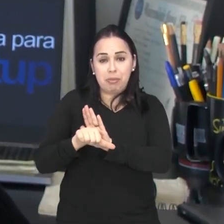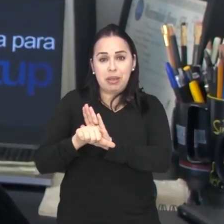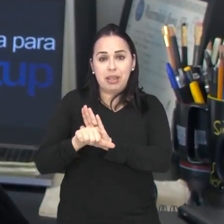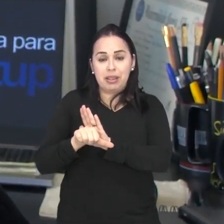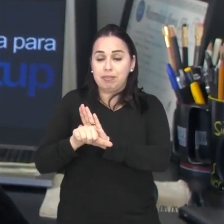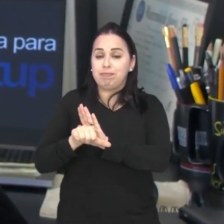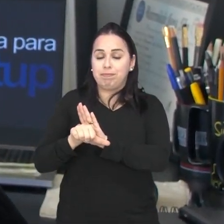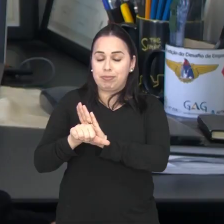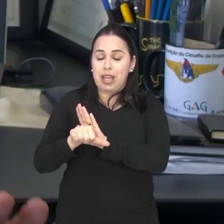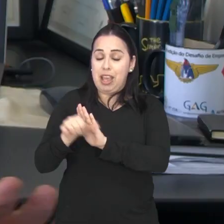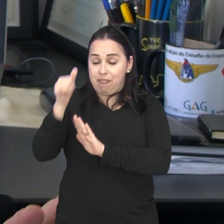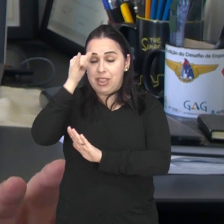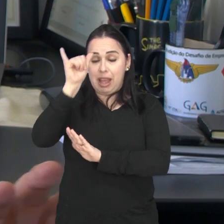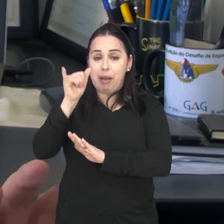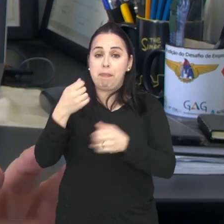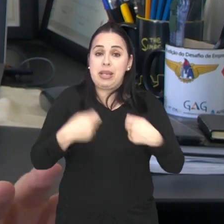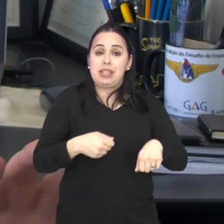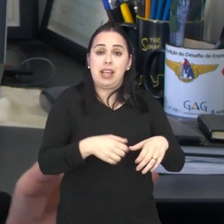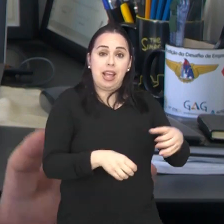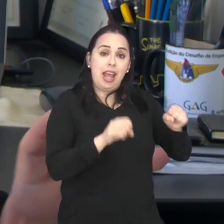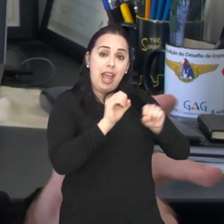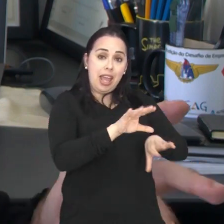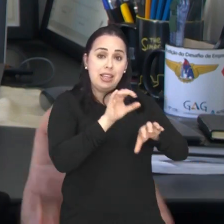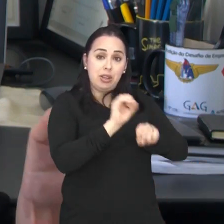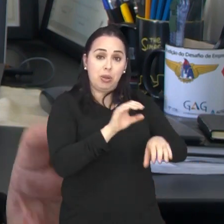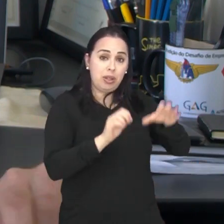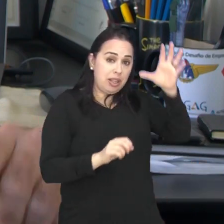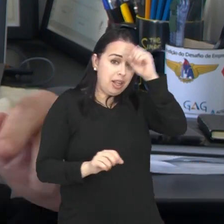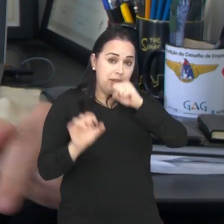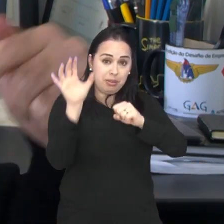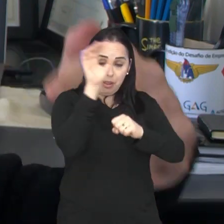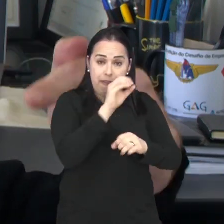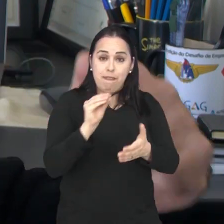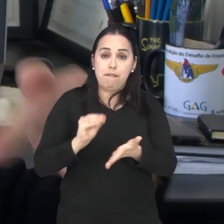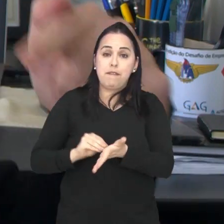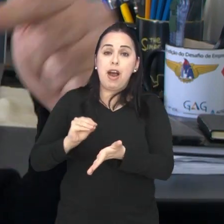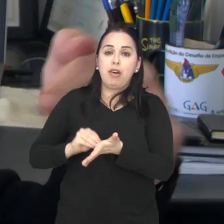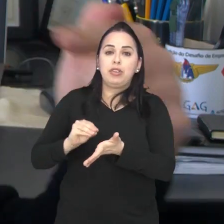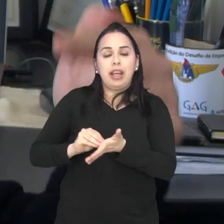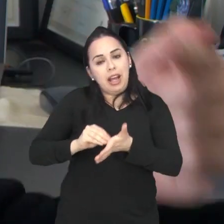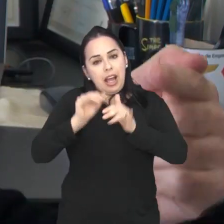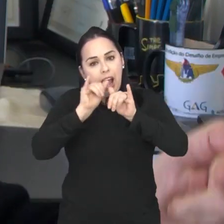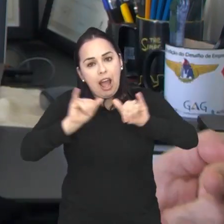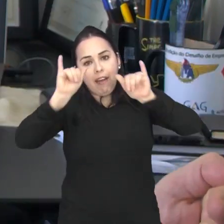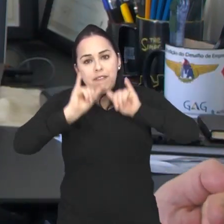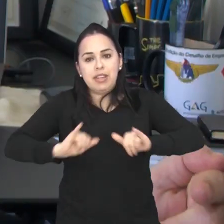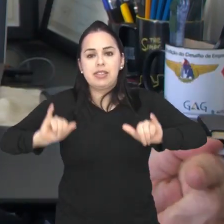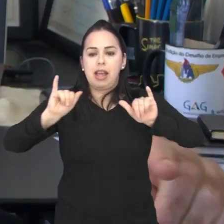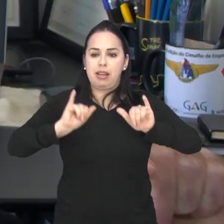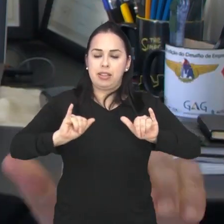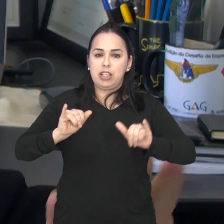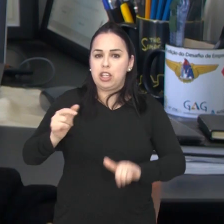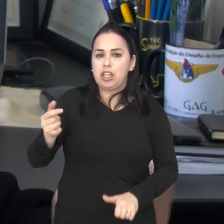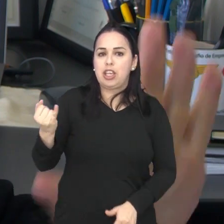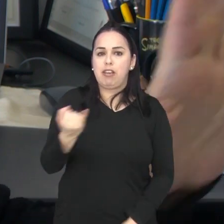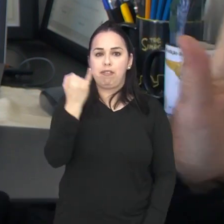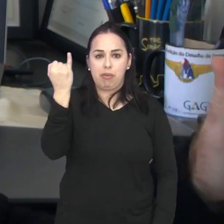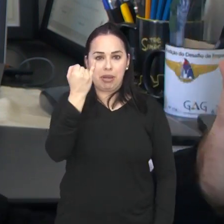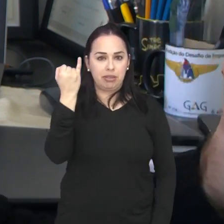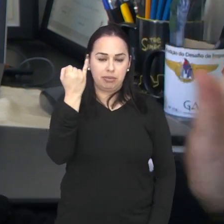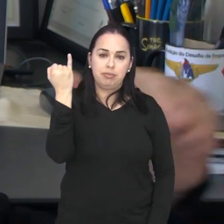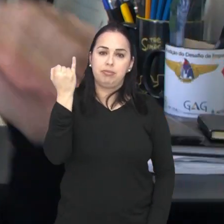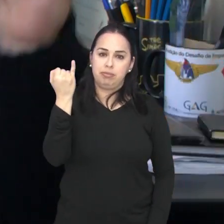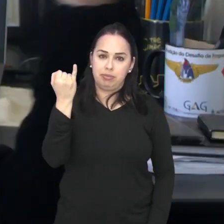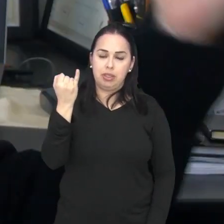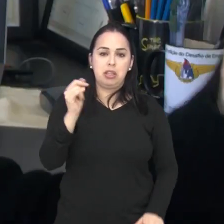pela educação. É necessidade mesmo de mais políticas de informação às pessoas. Em todo tipo